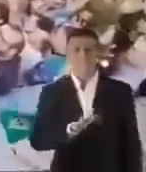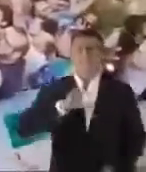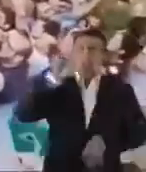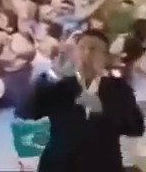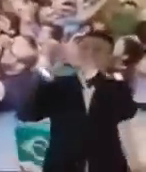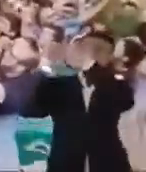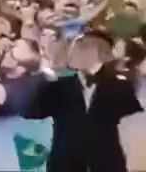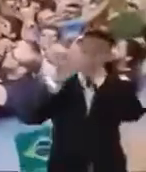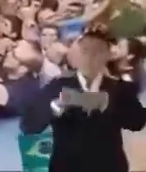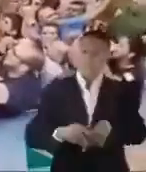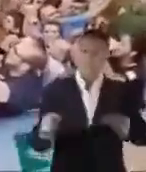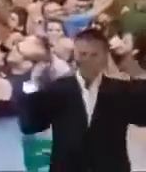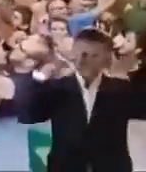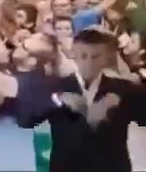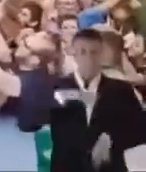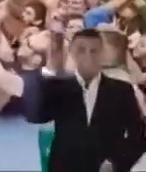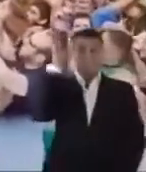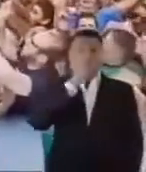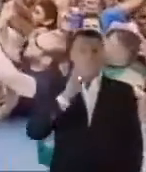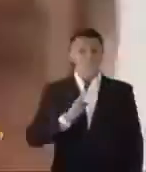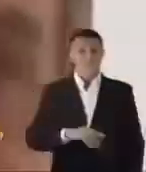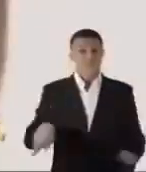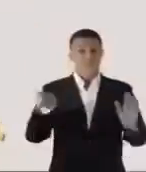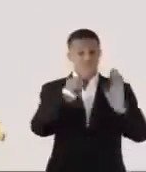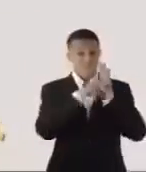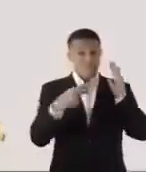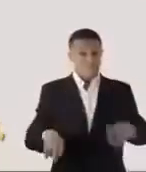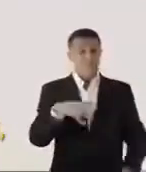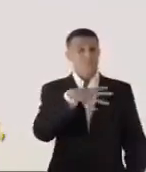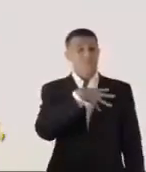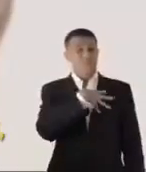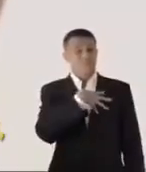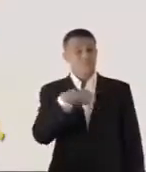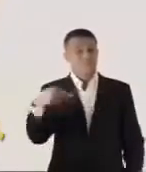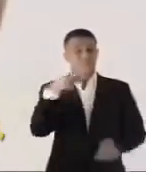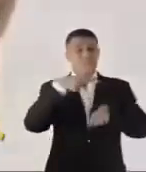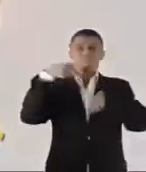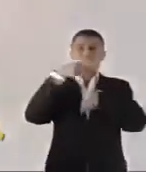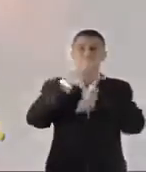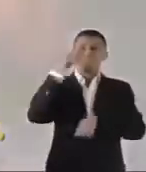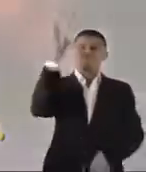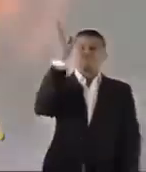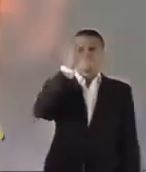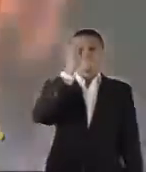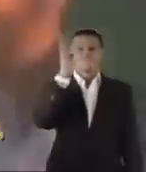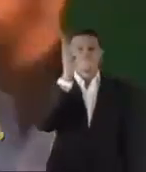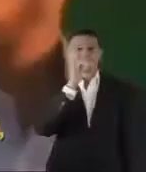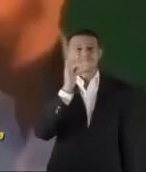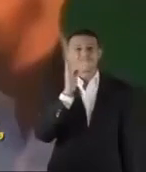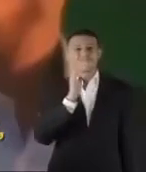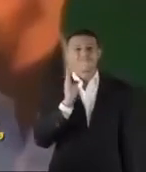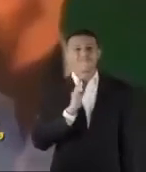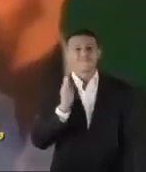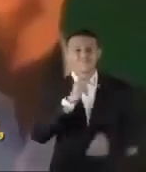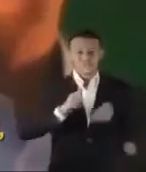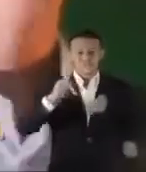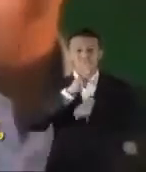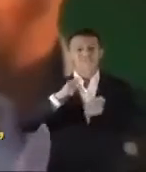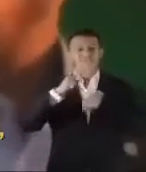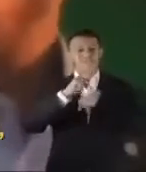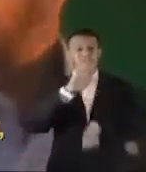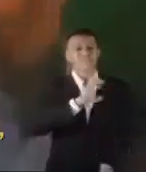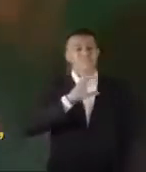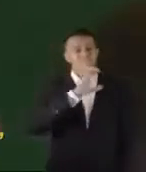tudo. Que Deus abençoe essa grande nação. Dos filhos desse sol és mãe.